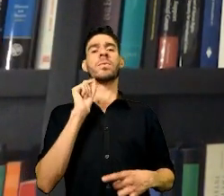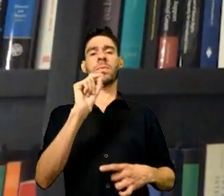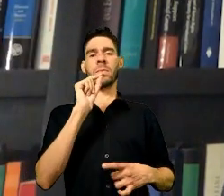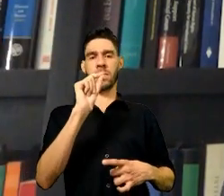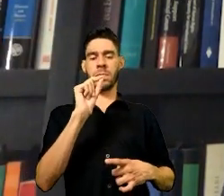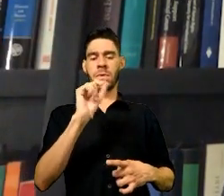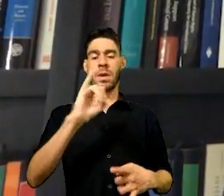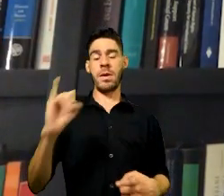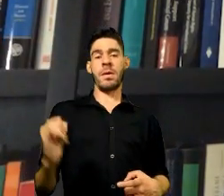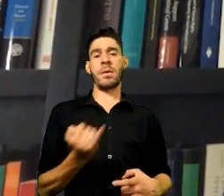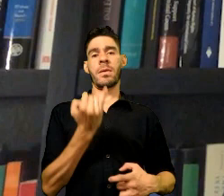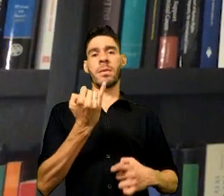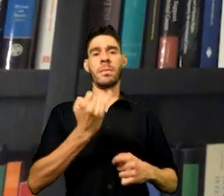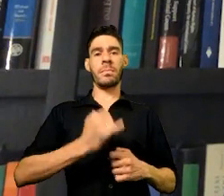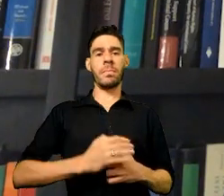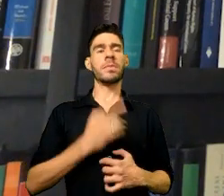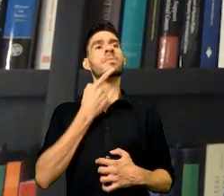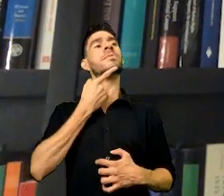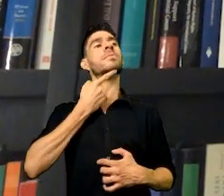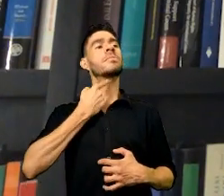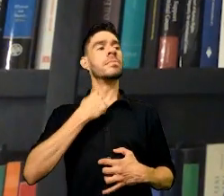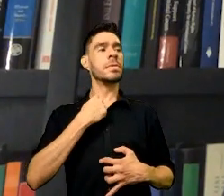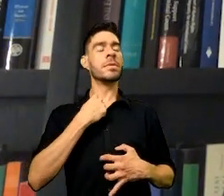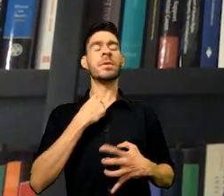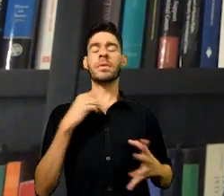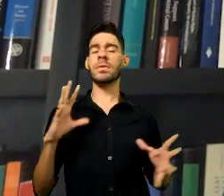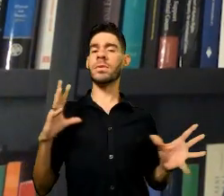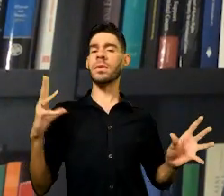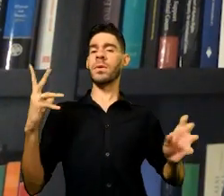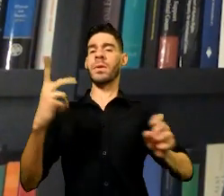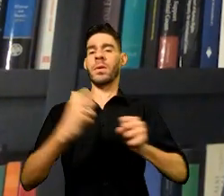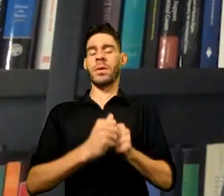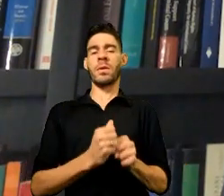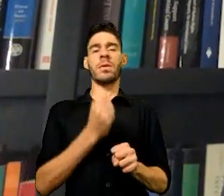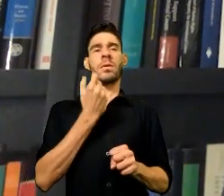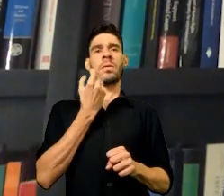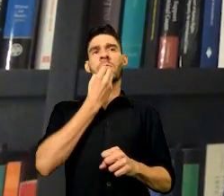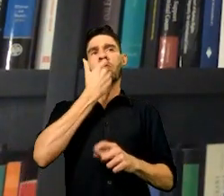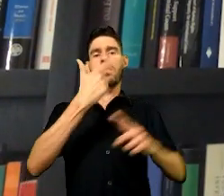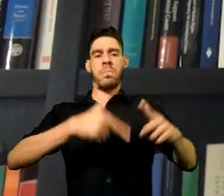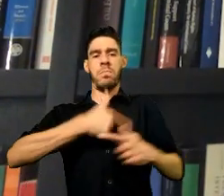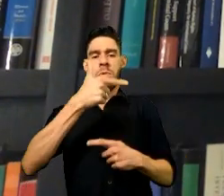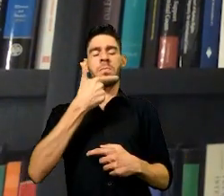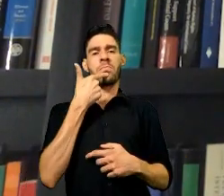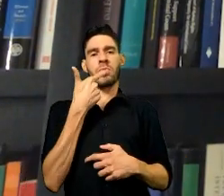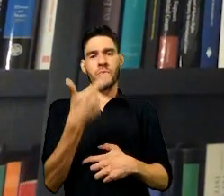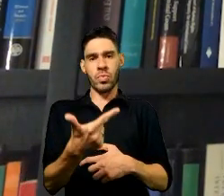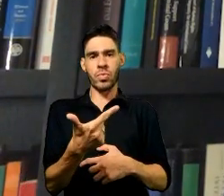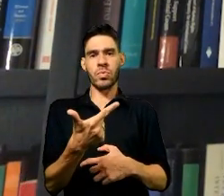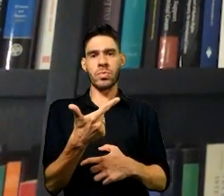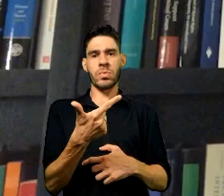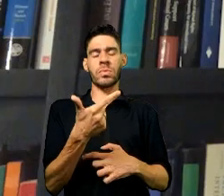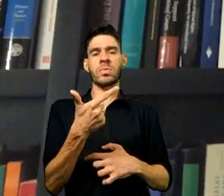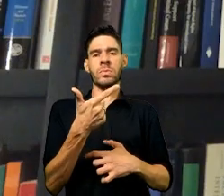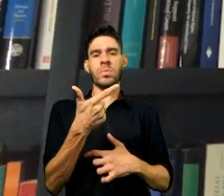da EMAG por esta oportunidade, desejar a todos muito